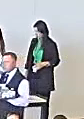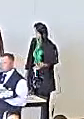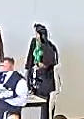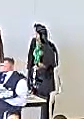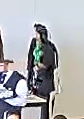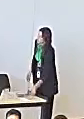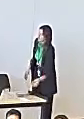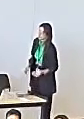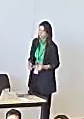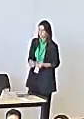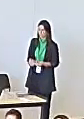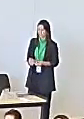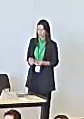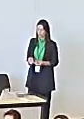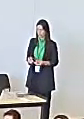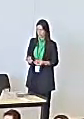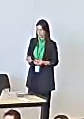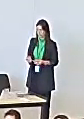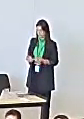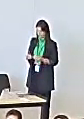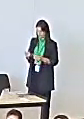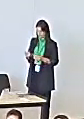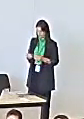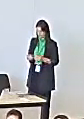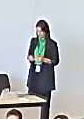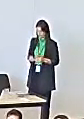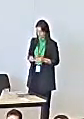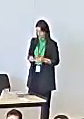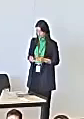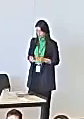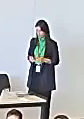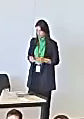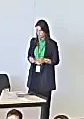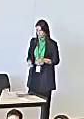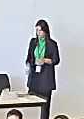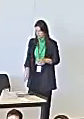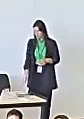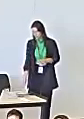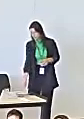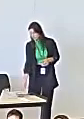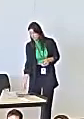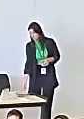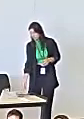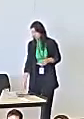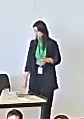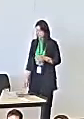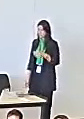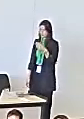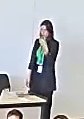um jovem com deficiência, tenho um filho com 14 anos,